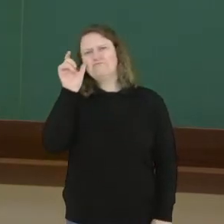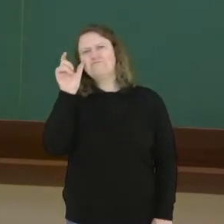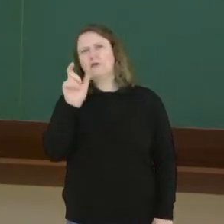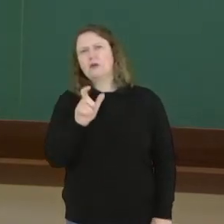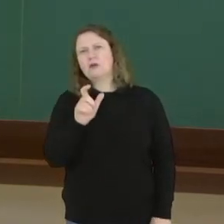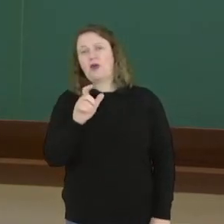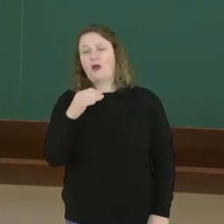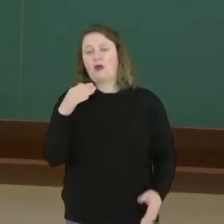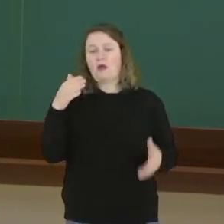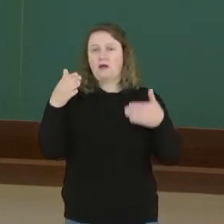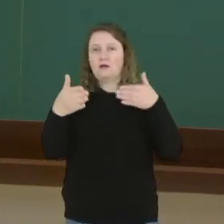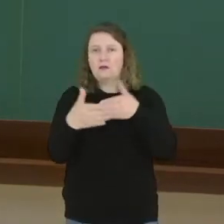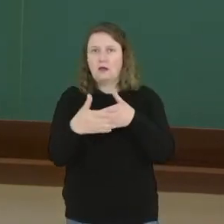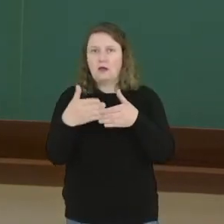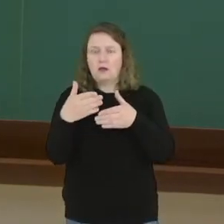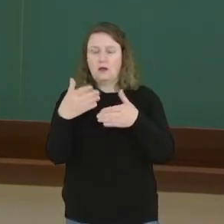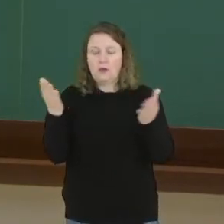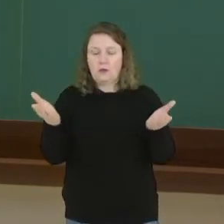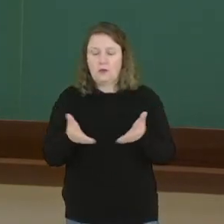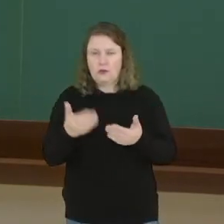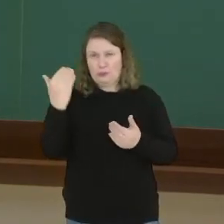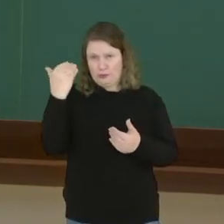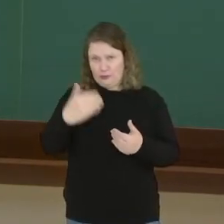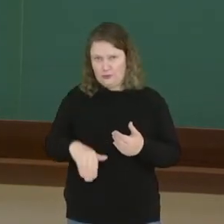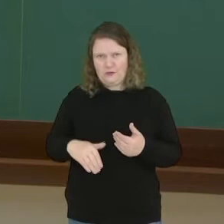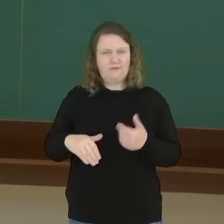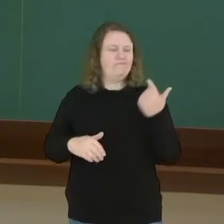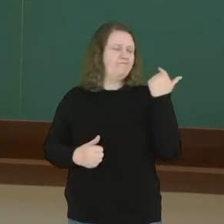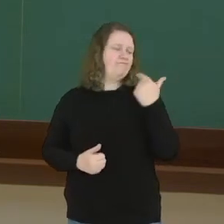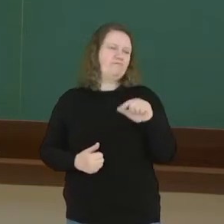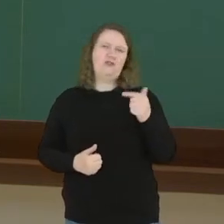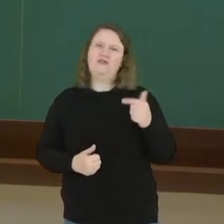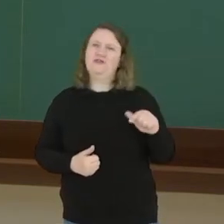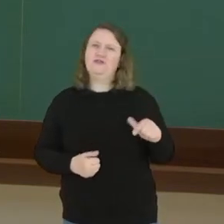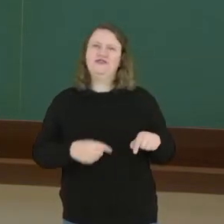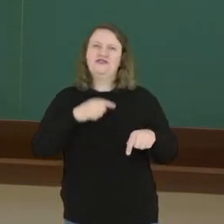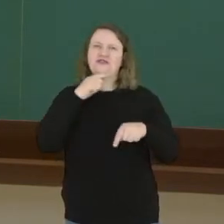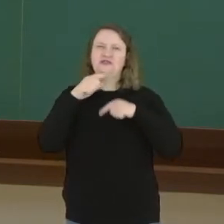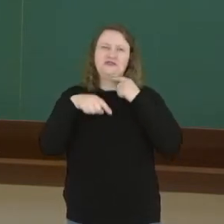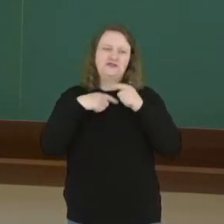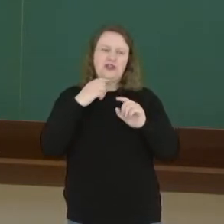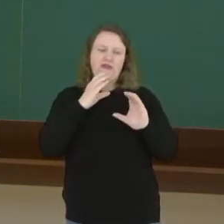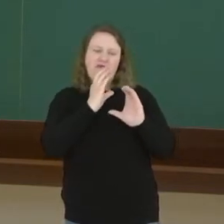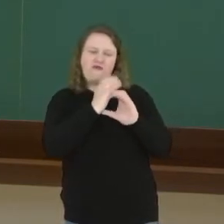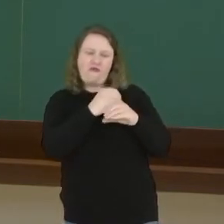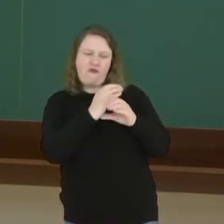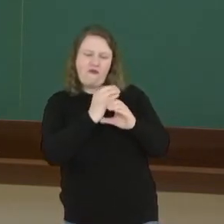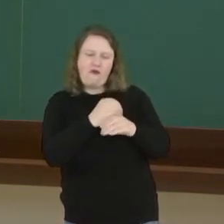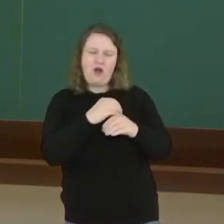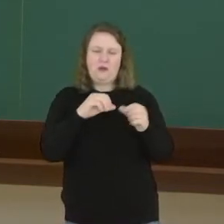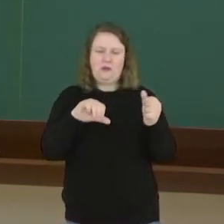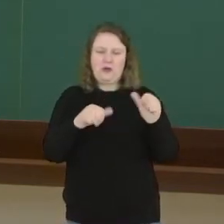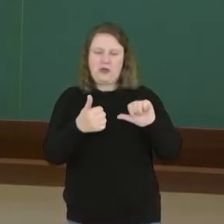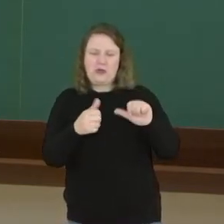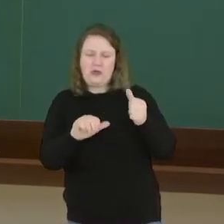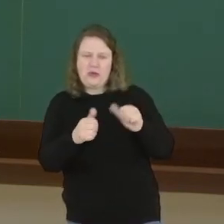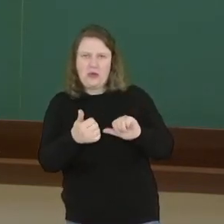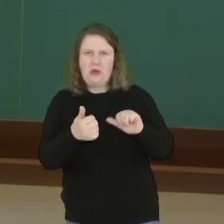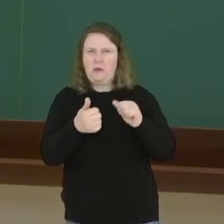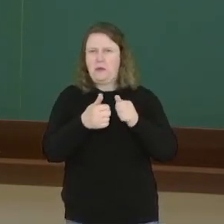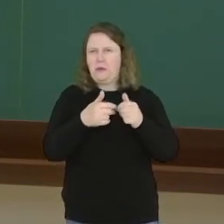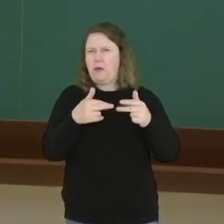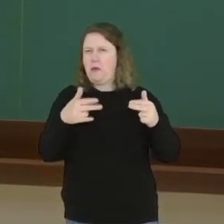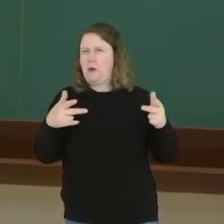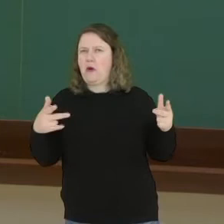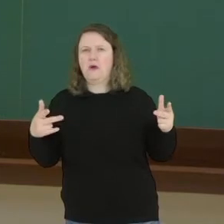está comprovado, apesar de vários testes laboratoriais, termoluminescência, carbono 14, é